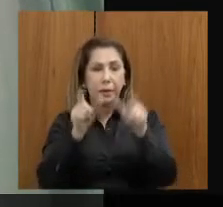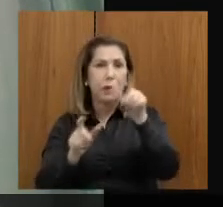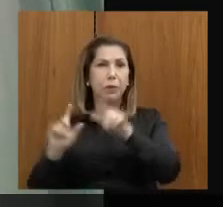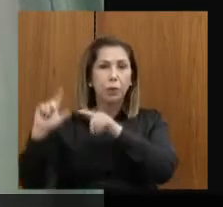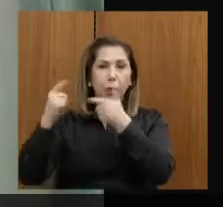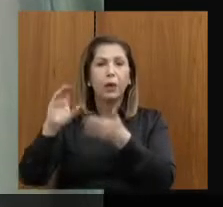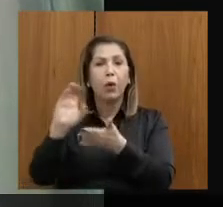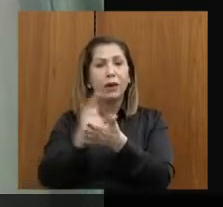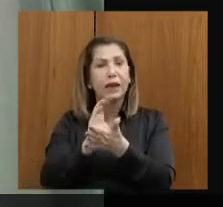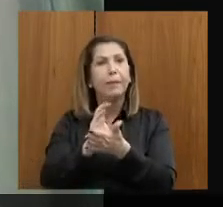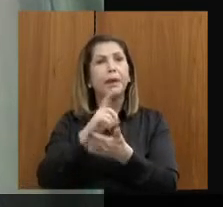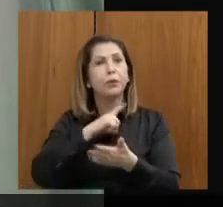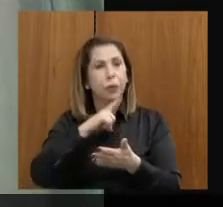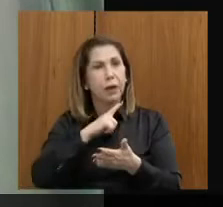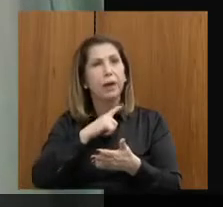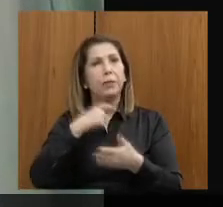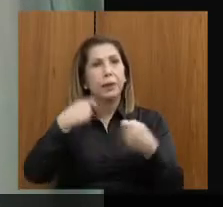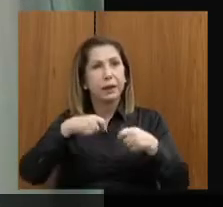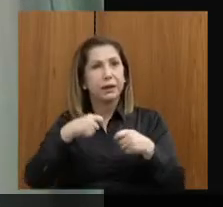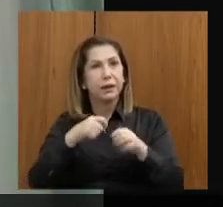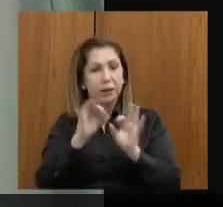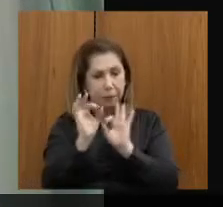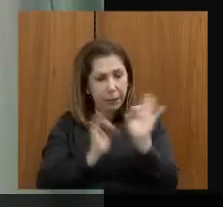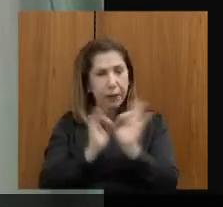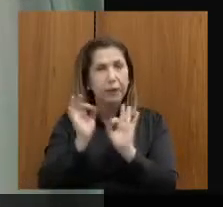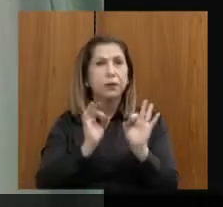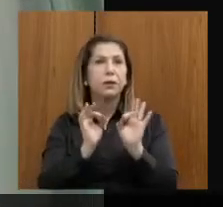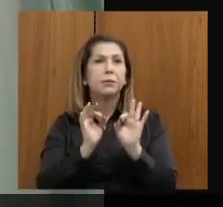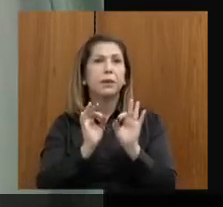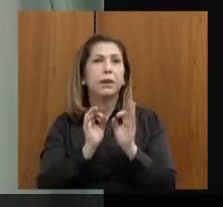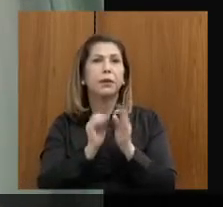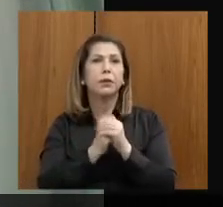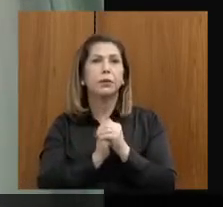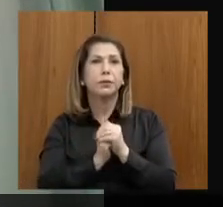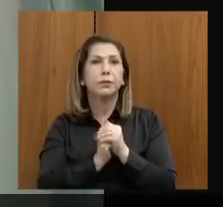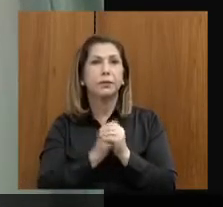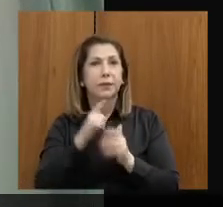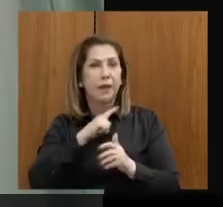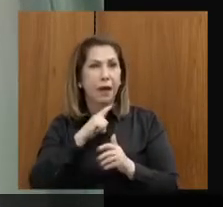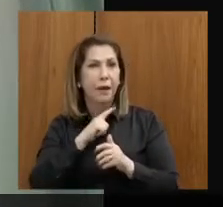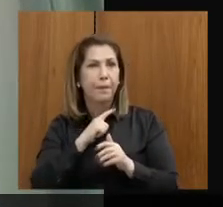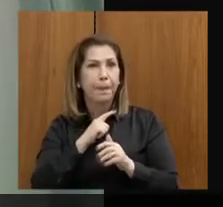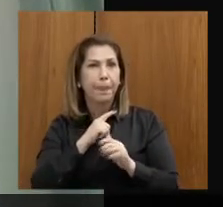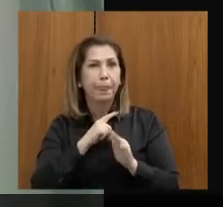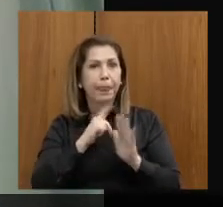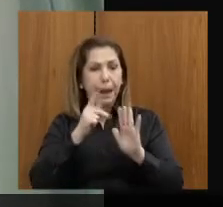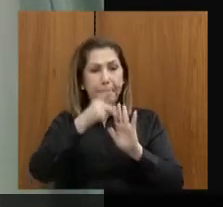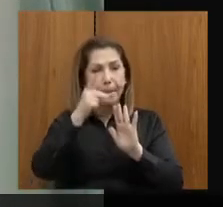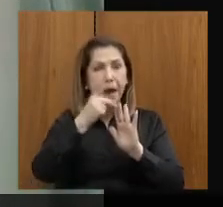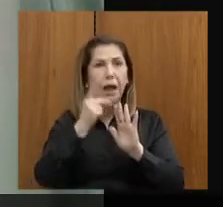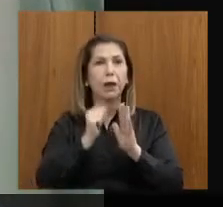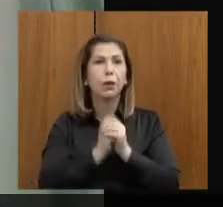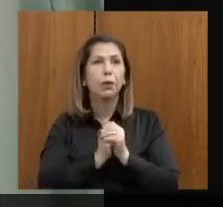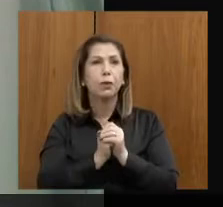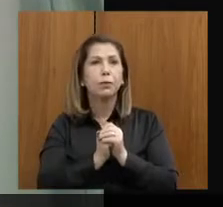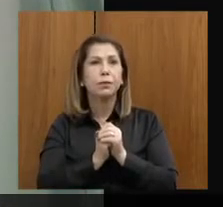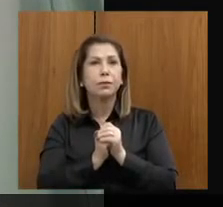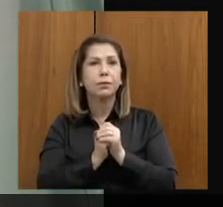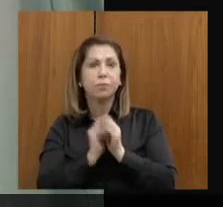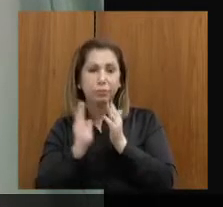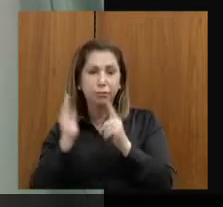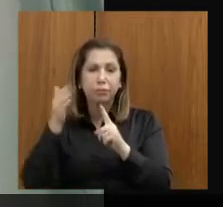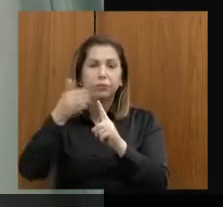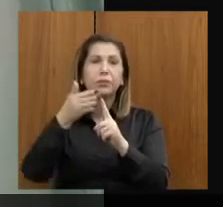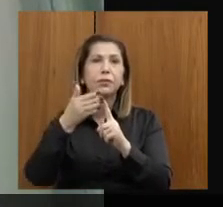Nossa ruim orçamento de planejamento fazer o planejamento cabeça os planos e colocar isso na tentativa de